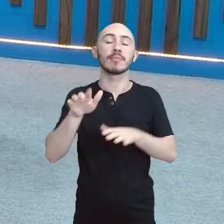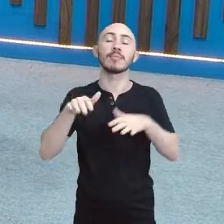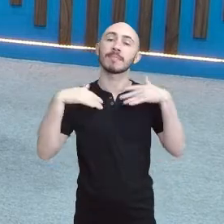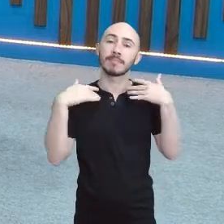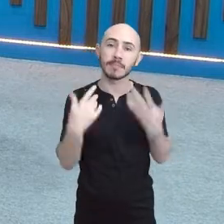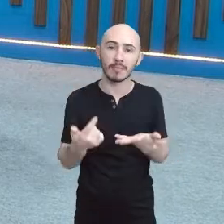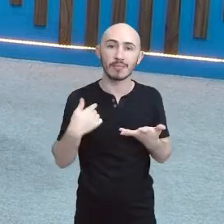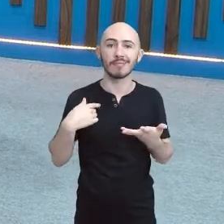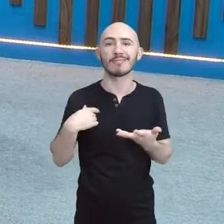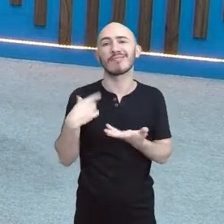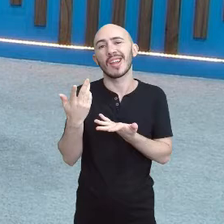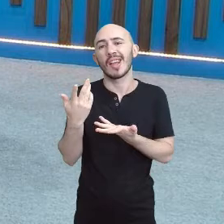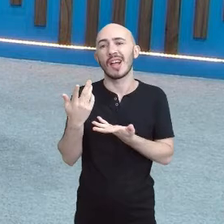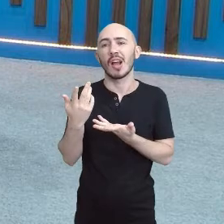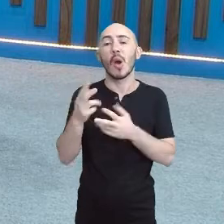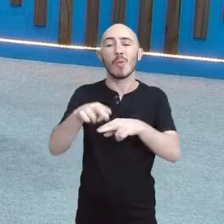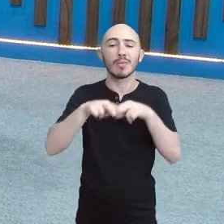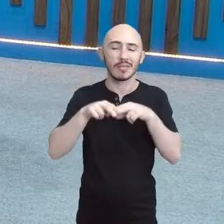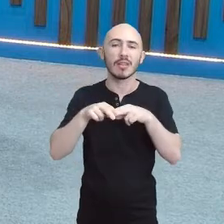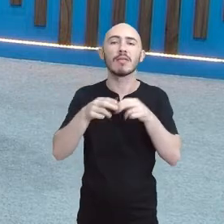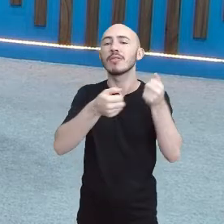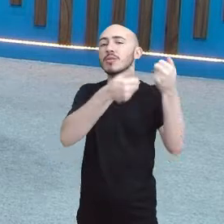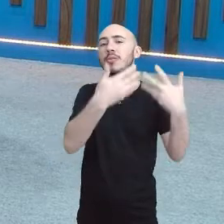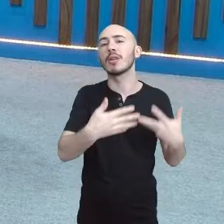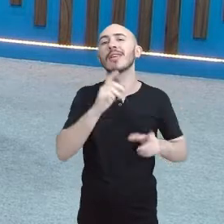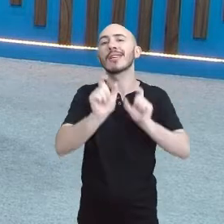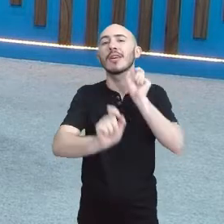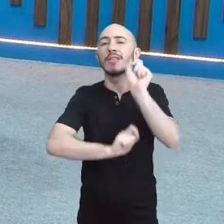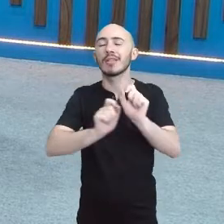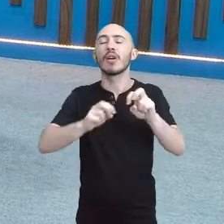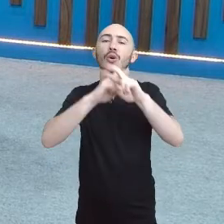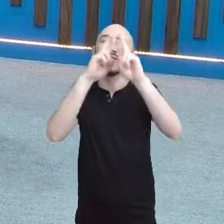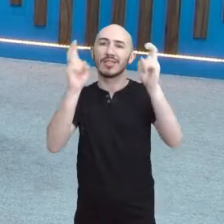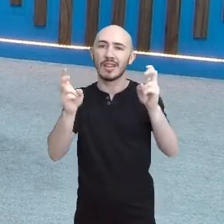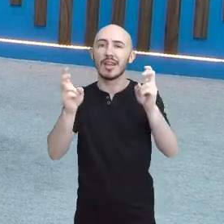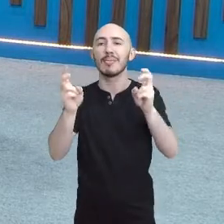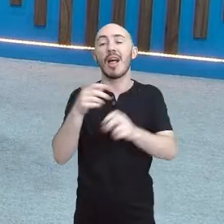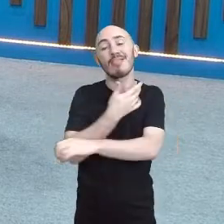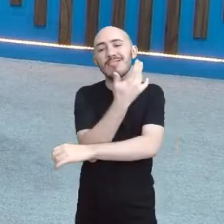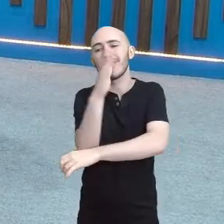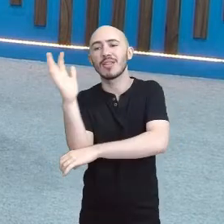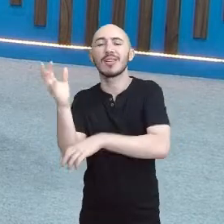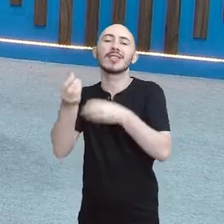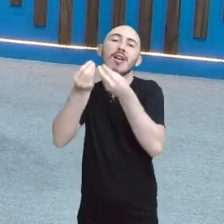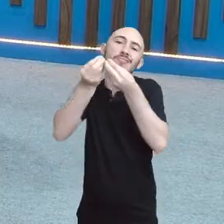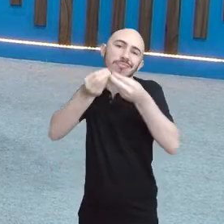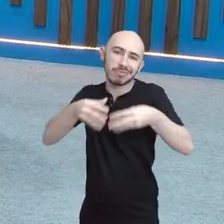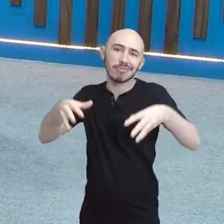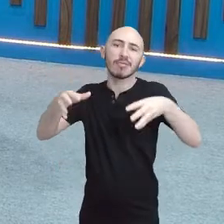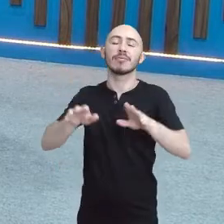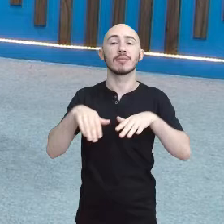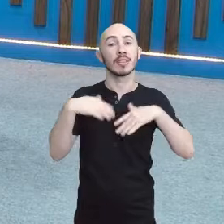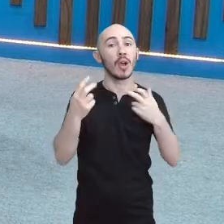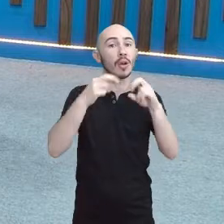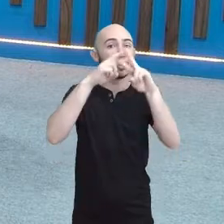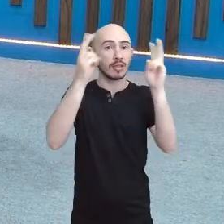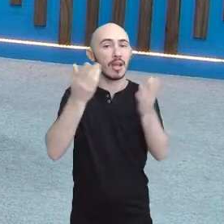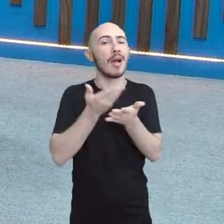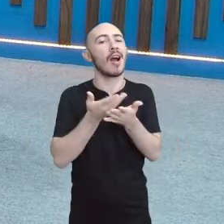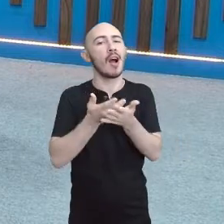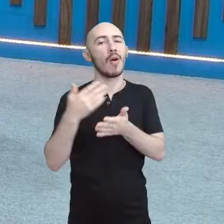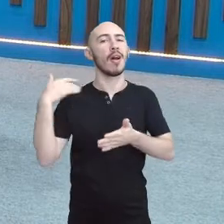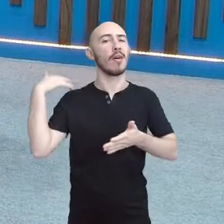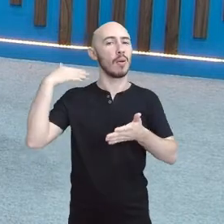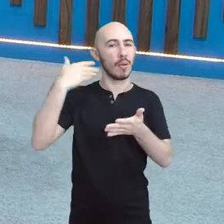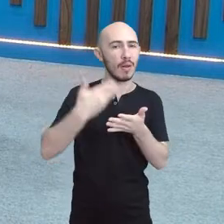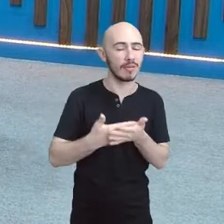atividades humanas, né? Um tema recorrente das nossas últimas aulas, atividades humanas.